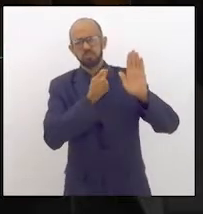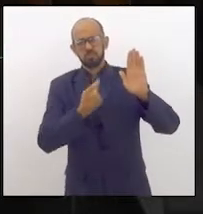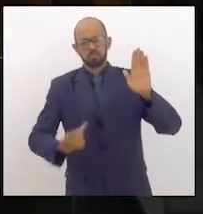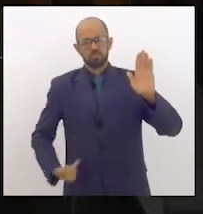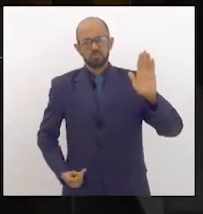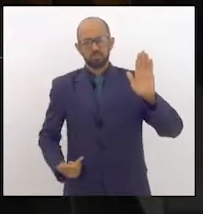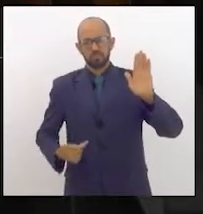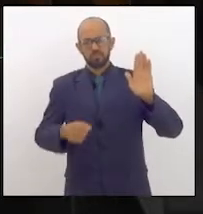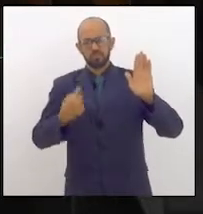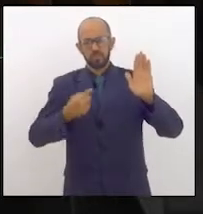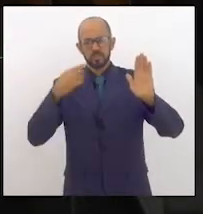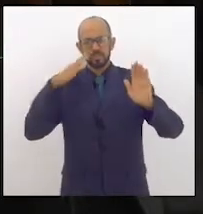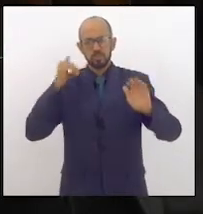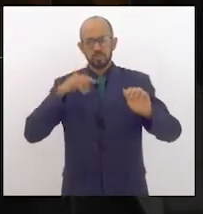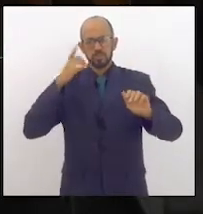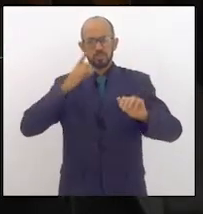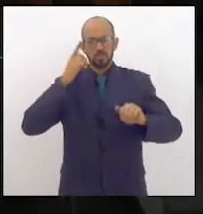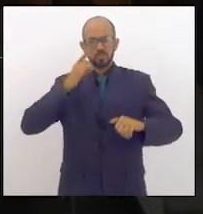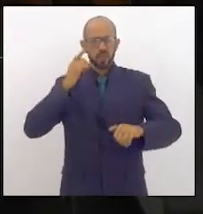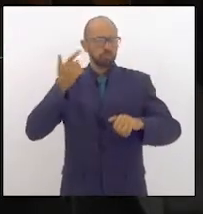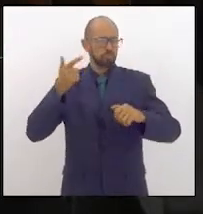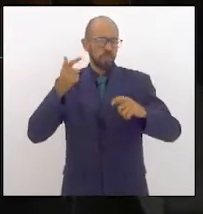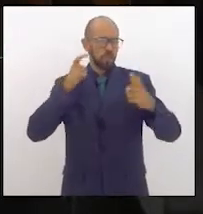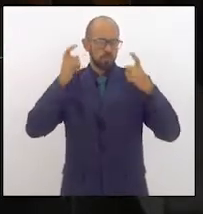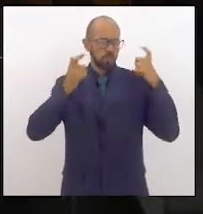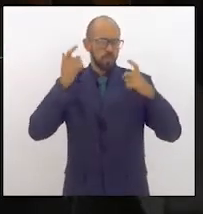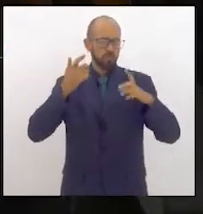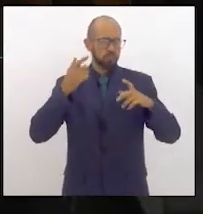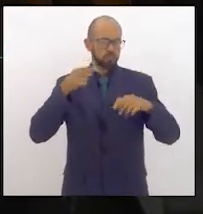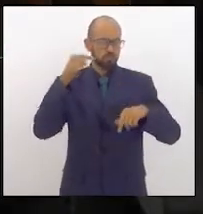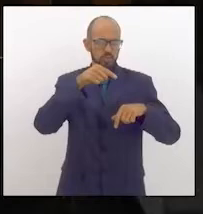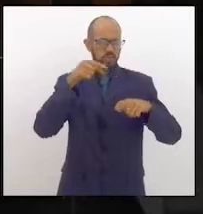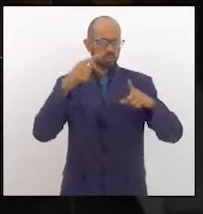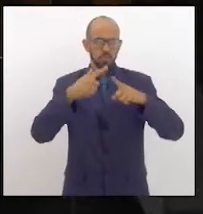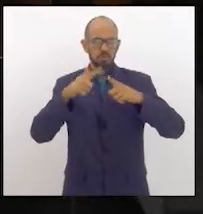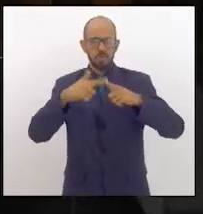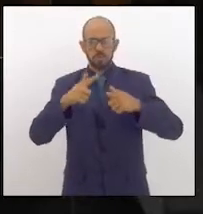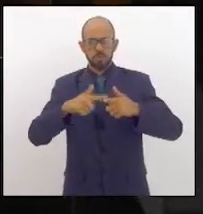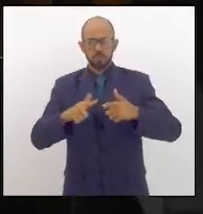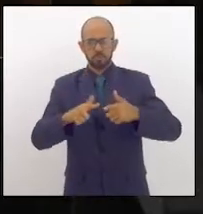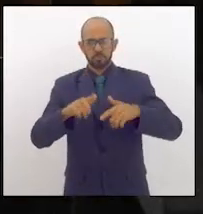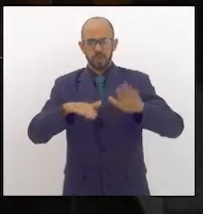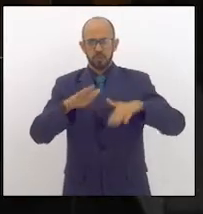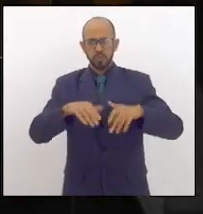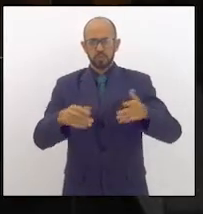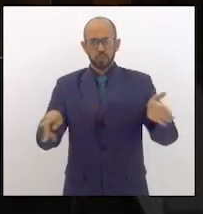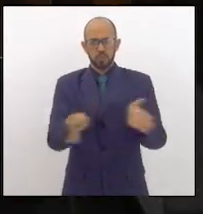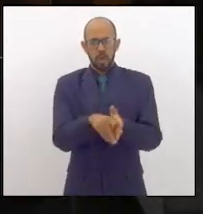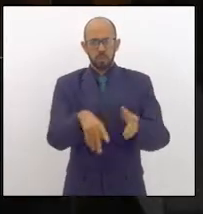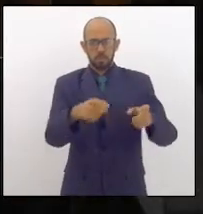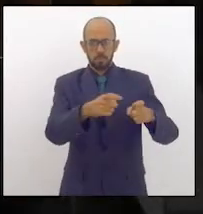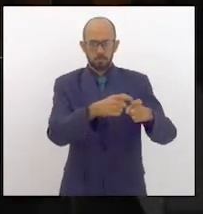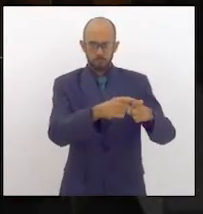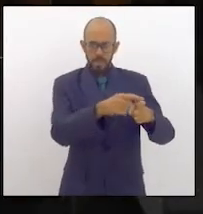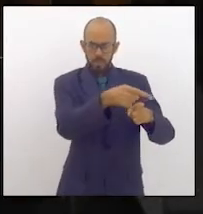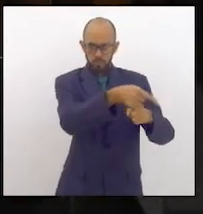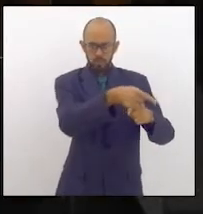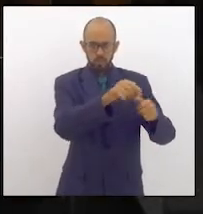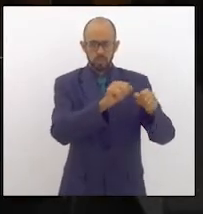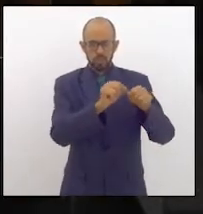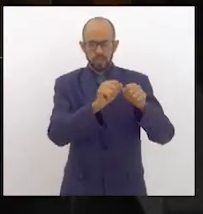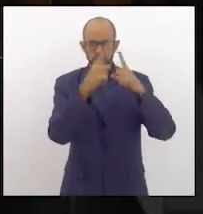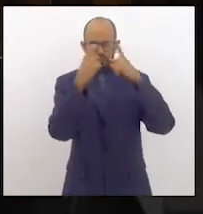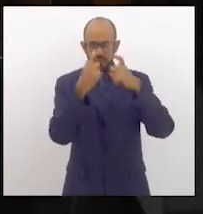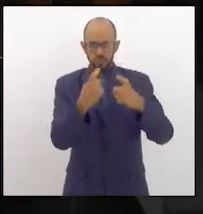e a gente sabe que esse deputado Não se preocupa com isso talvez até aquele aquele médico que cometeu aquela